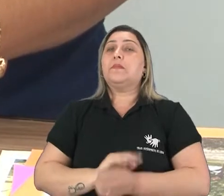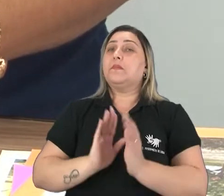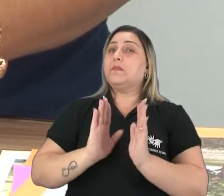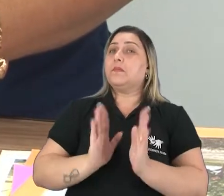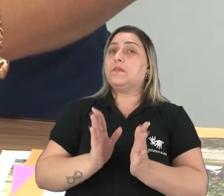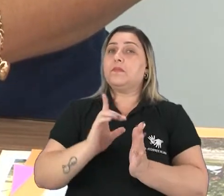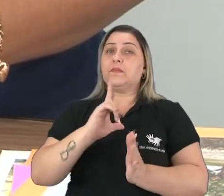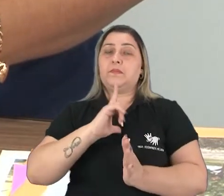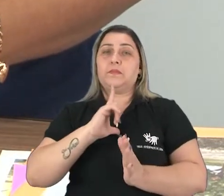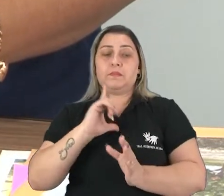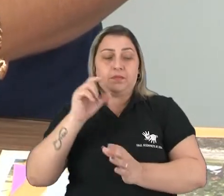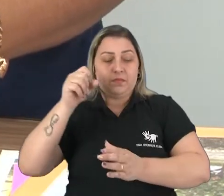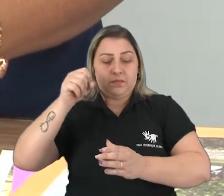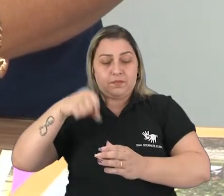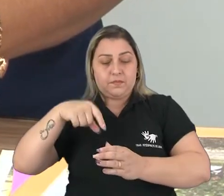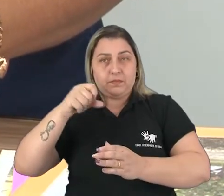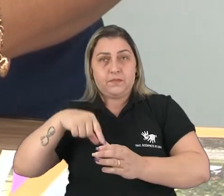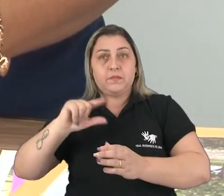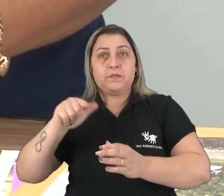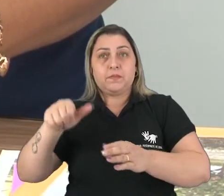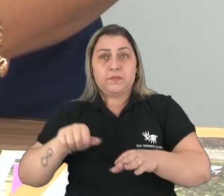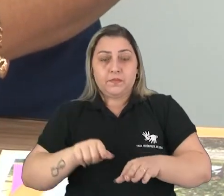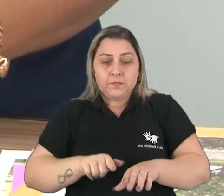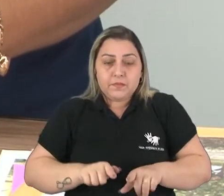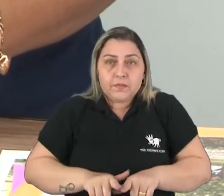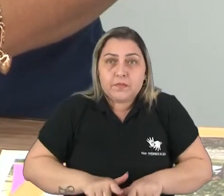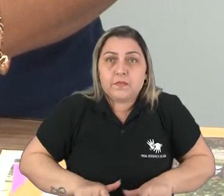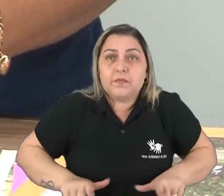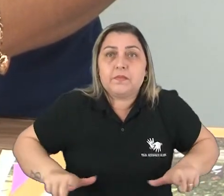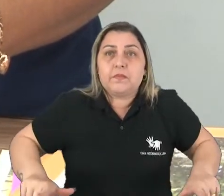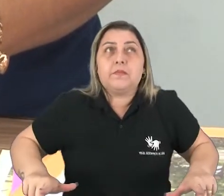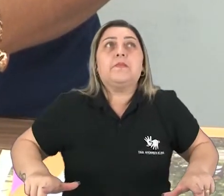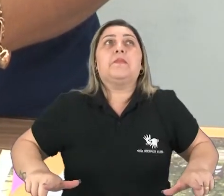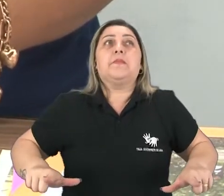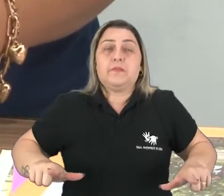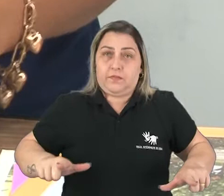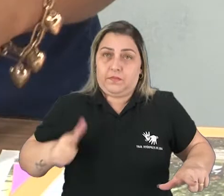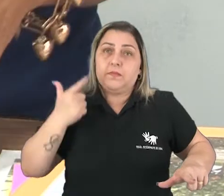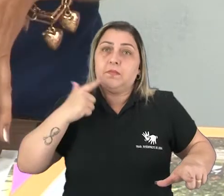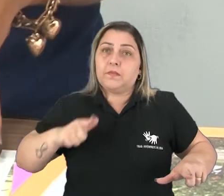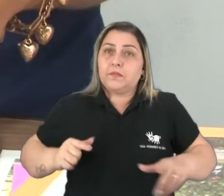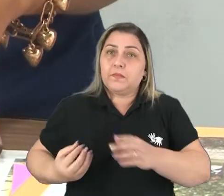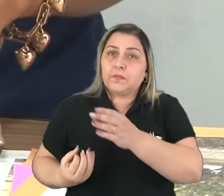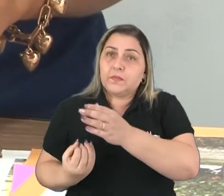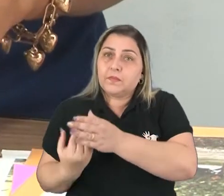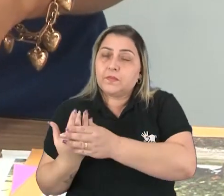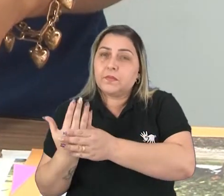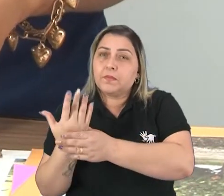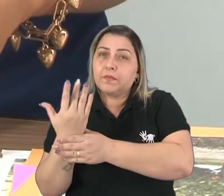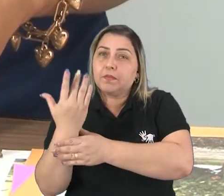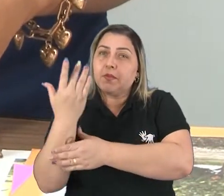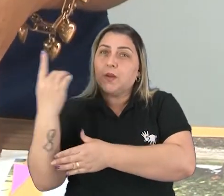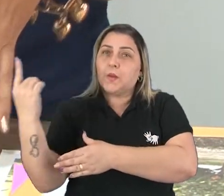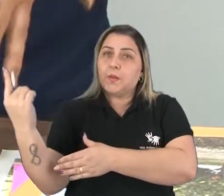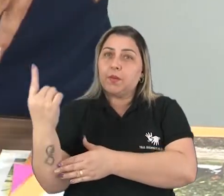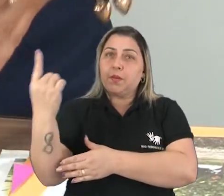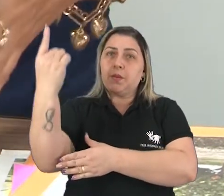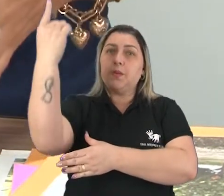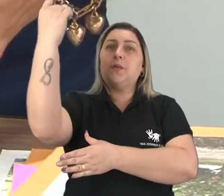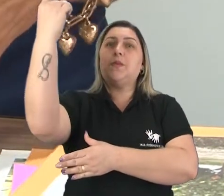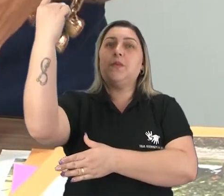já tenho que plantá-la no solo para que ela se desenvolva. Esta planta ela vai crescer e vai